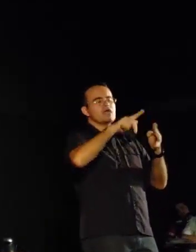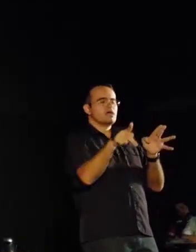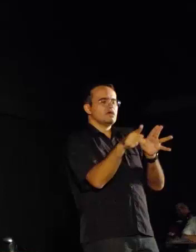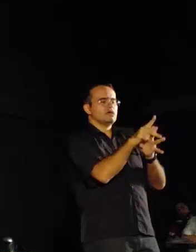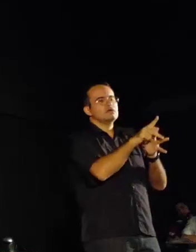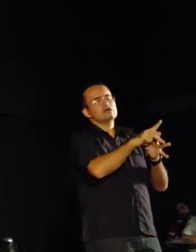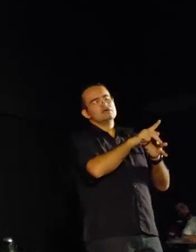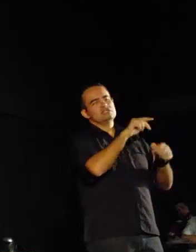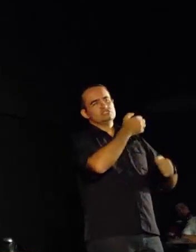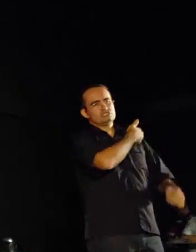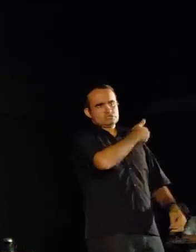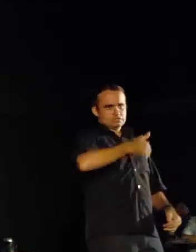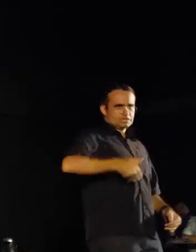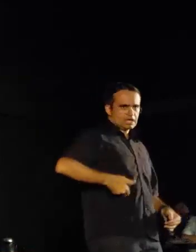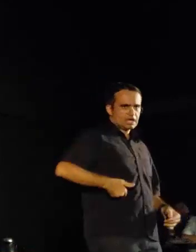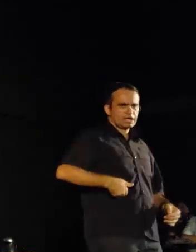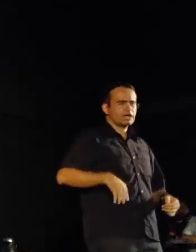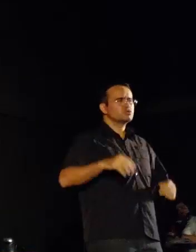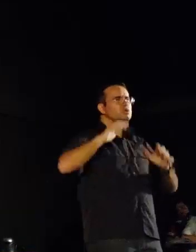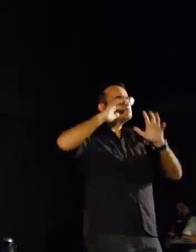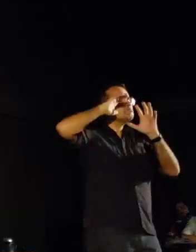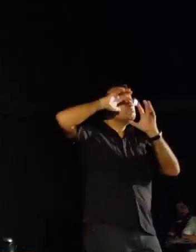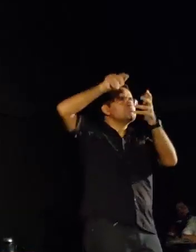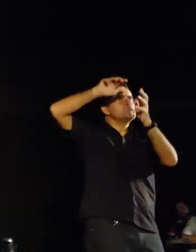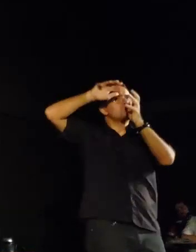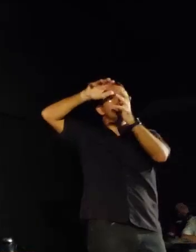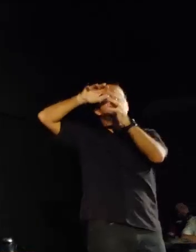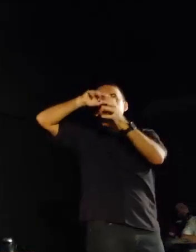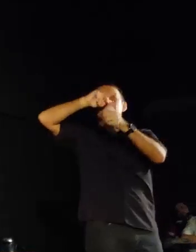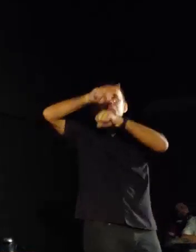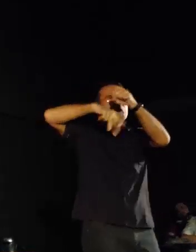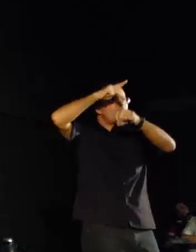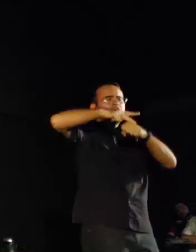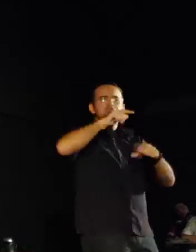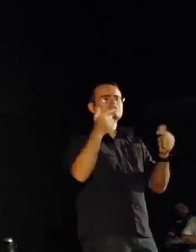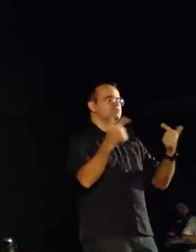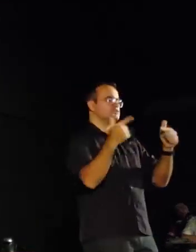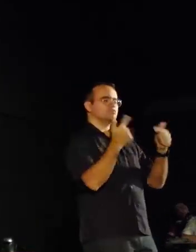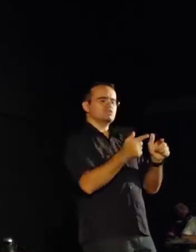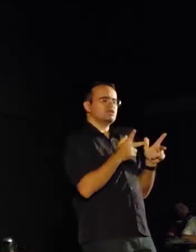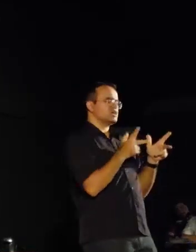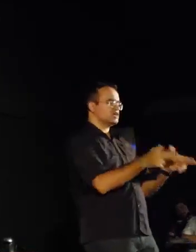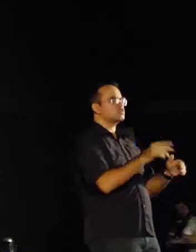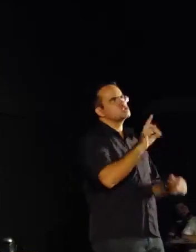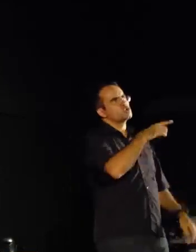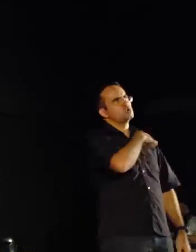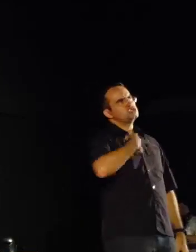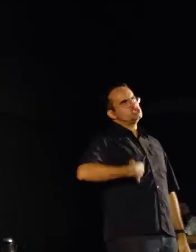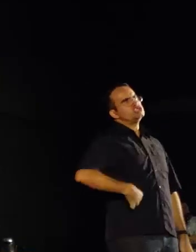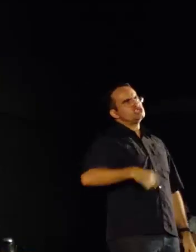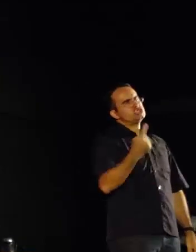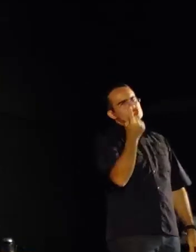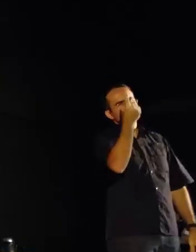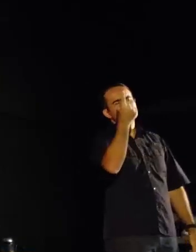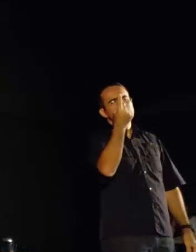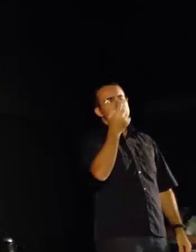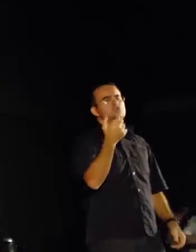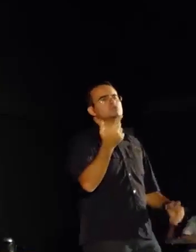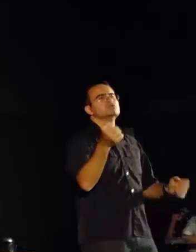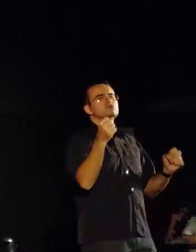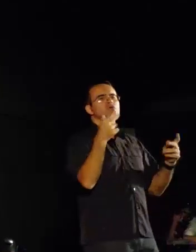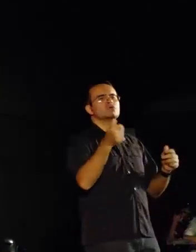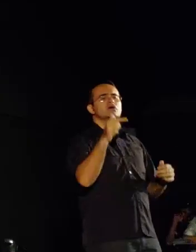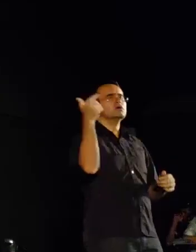mundo, da qual o Brasil ainda faz parte, tem essa configuração. Dos países capitalistas, fora a China, que é outro caso, nenhuma tem essa